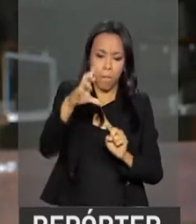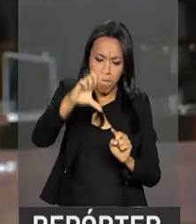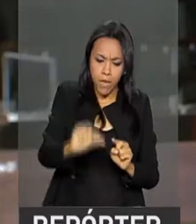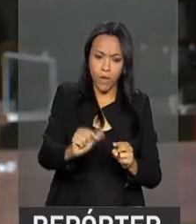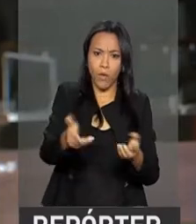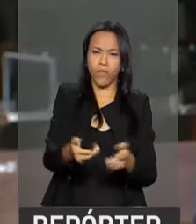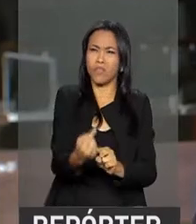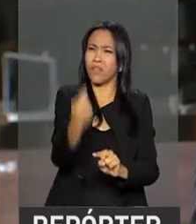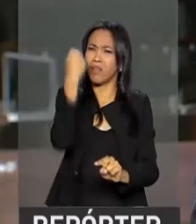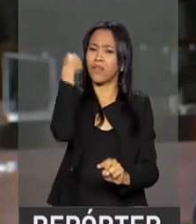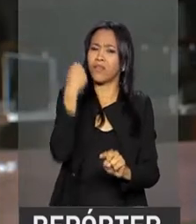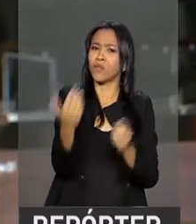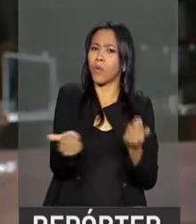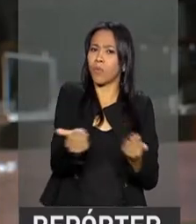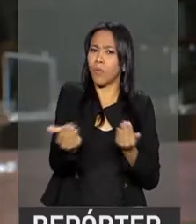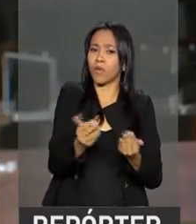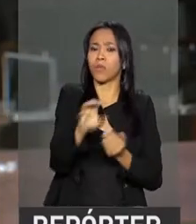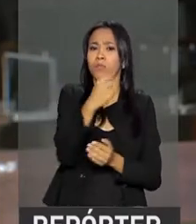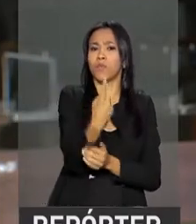desde